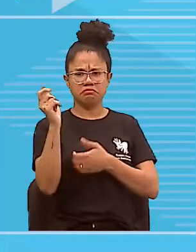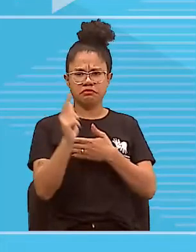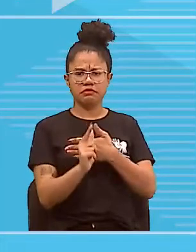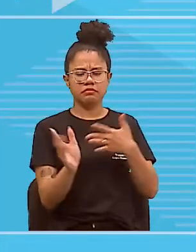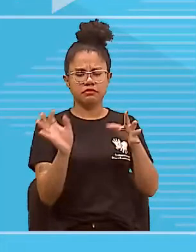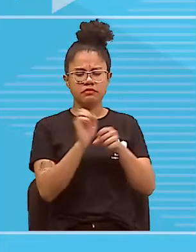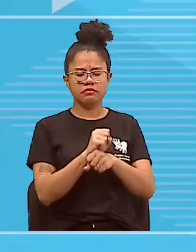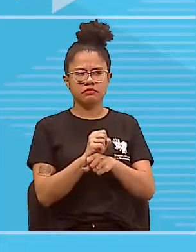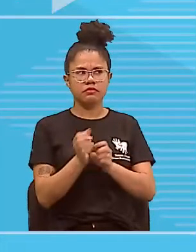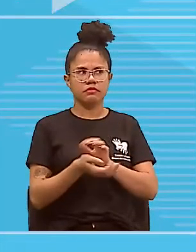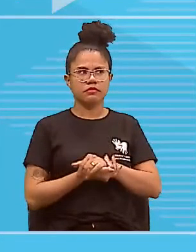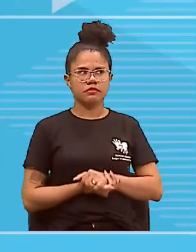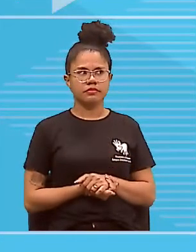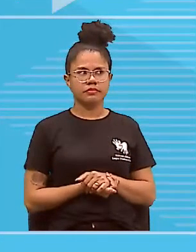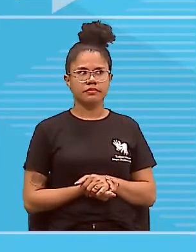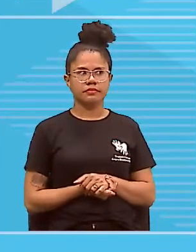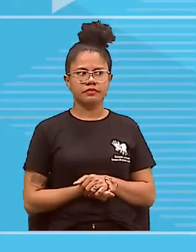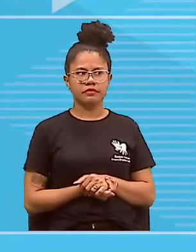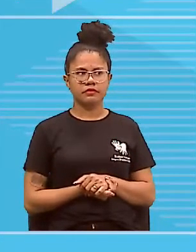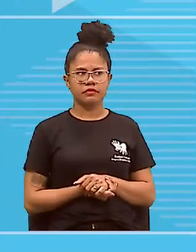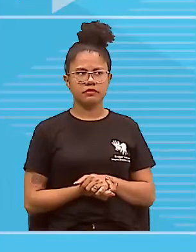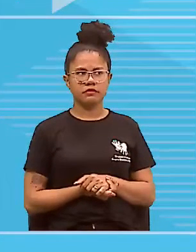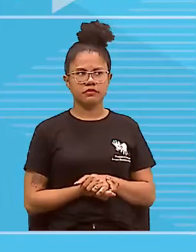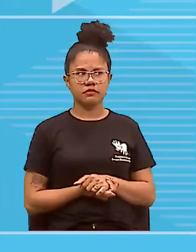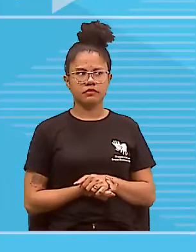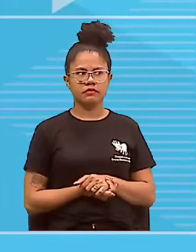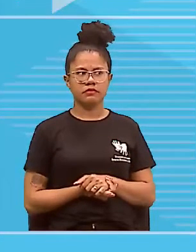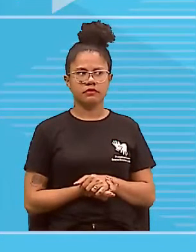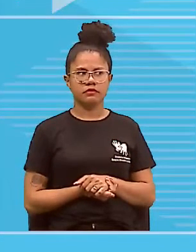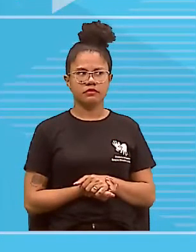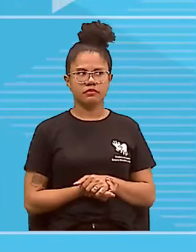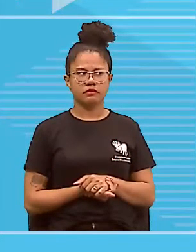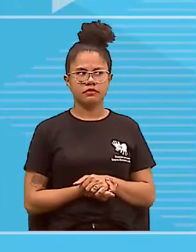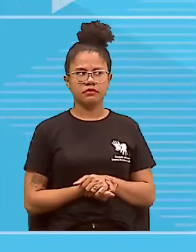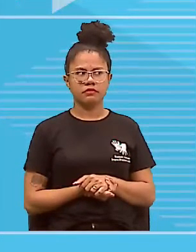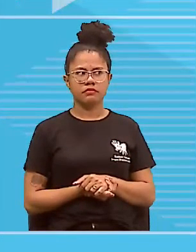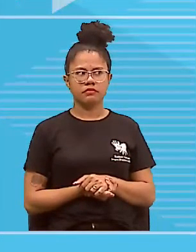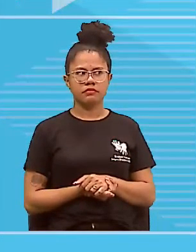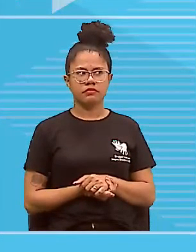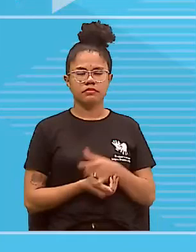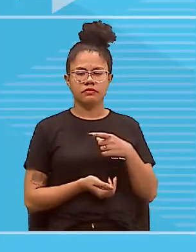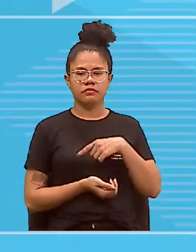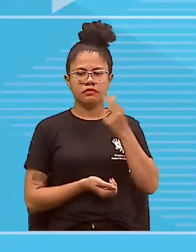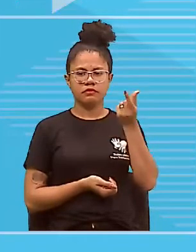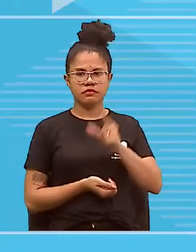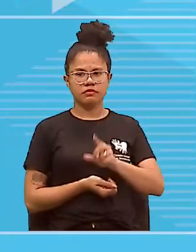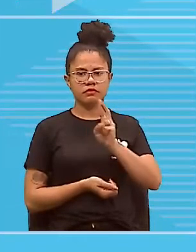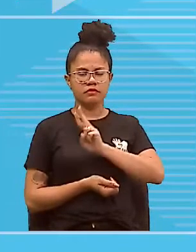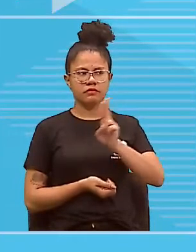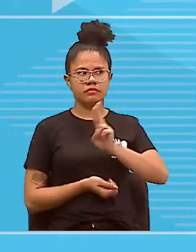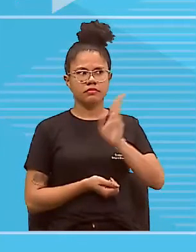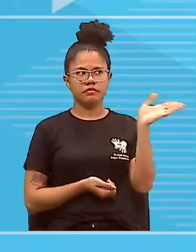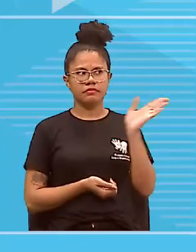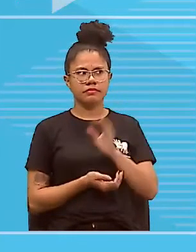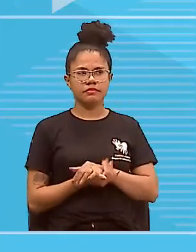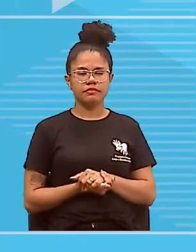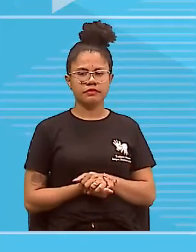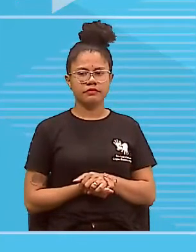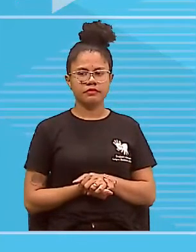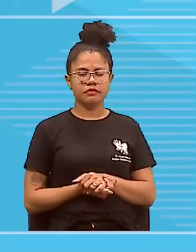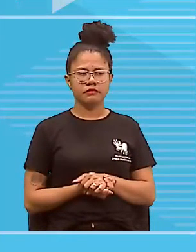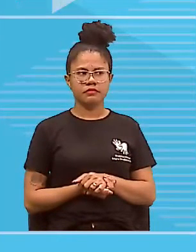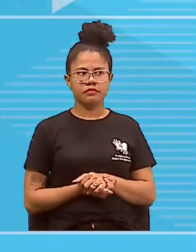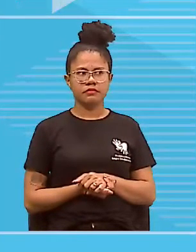ou também pode ser chamado de máximas máximos como as regiões bem